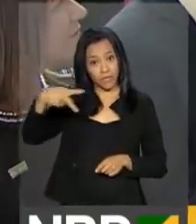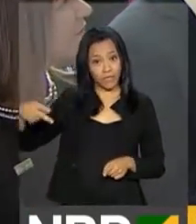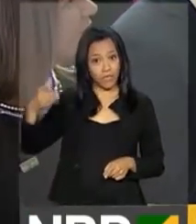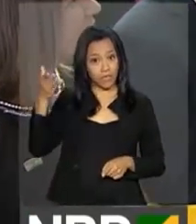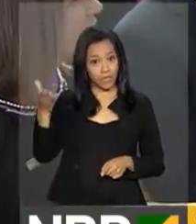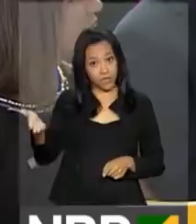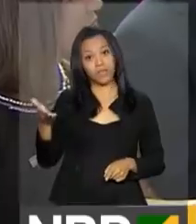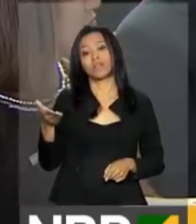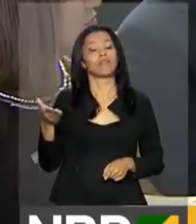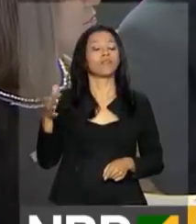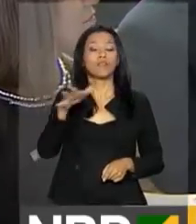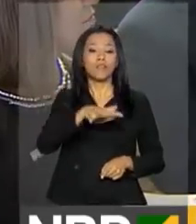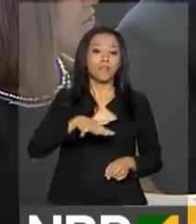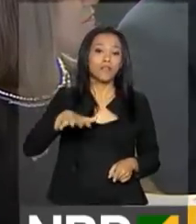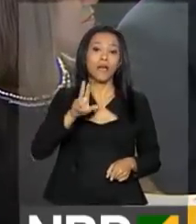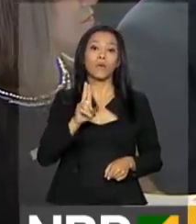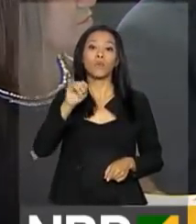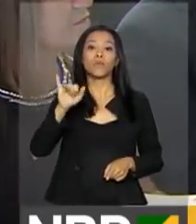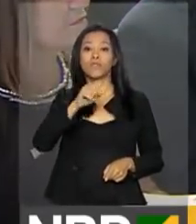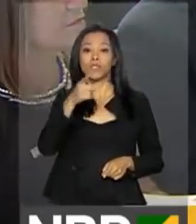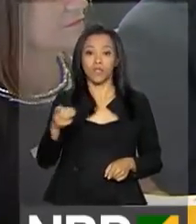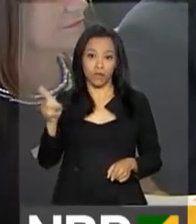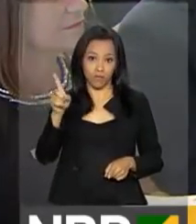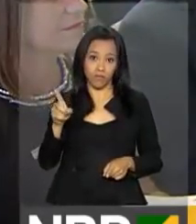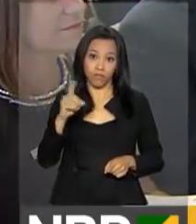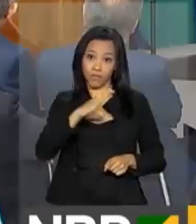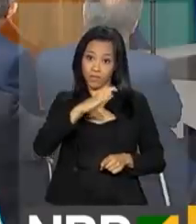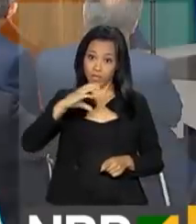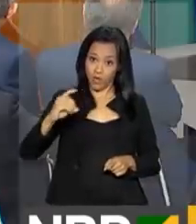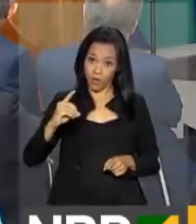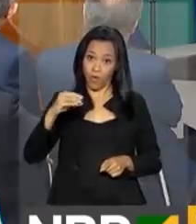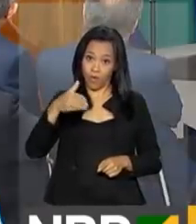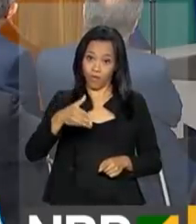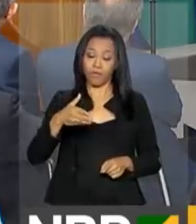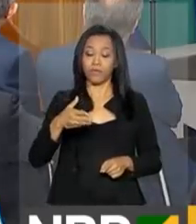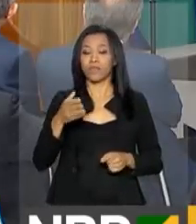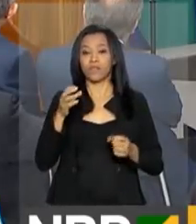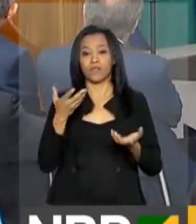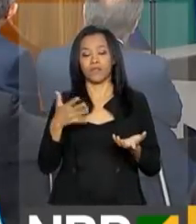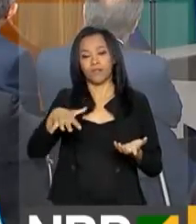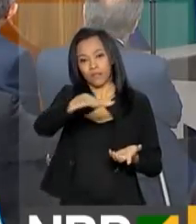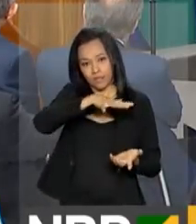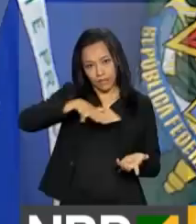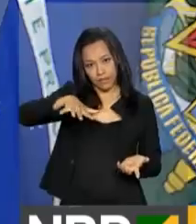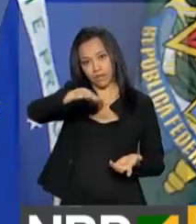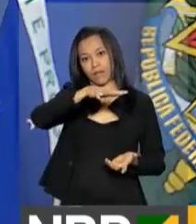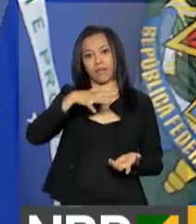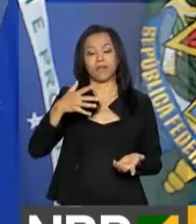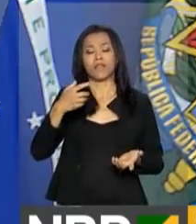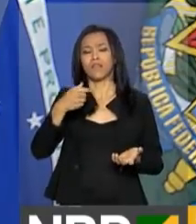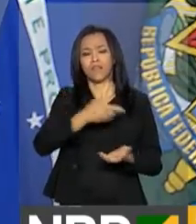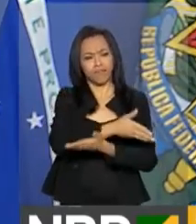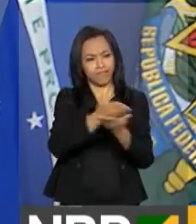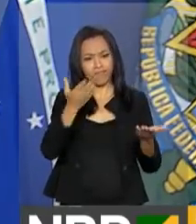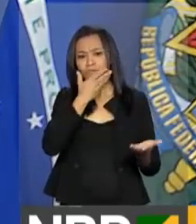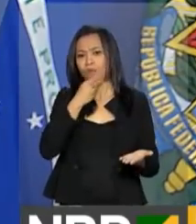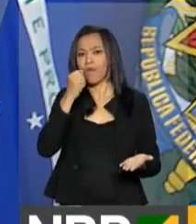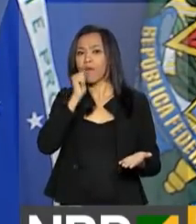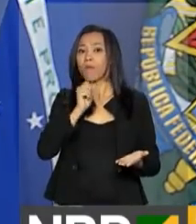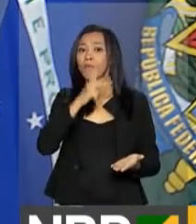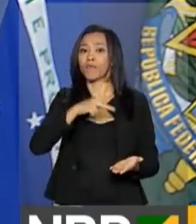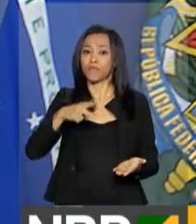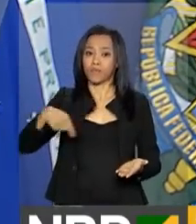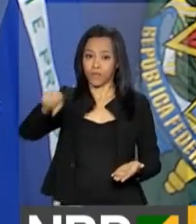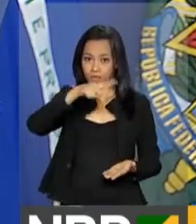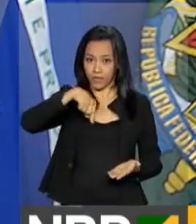de educação a seção centro oeste as senhoras e senhores professores e eu